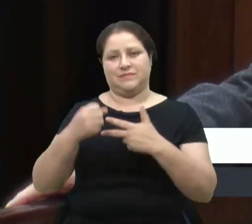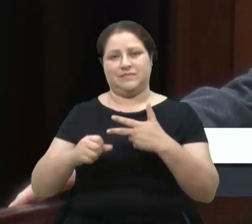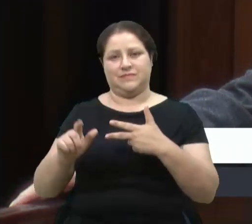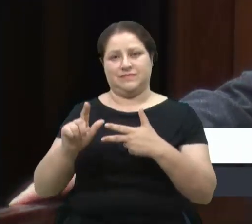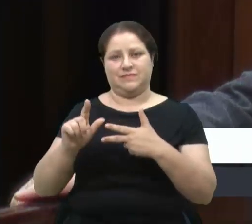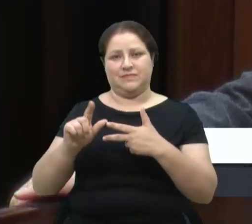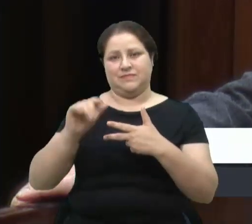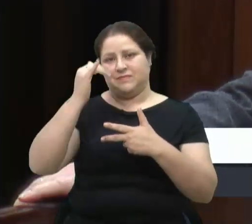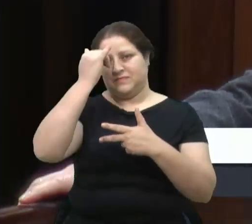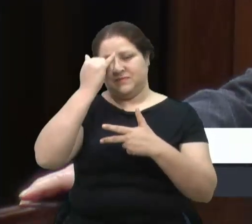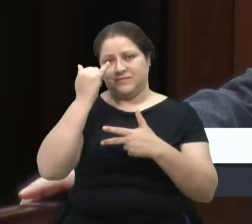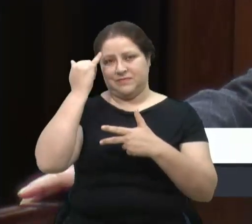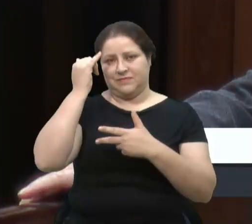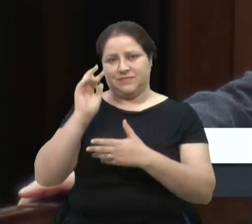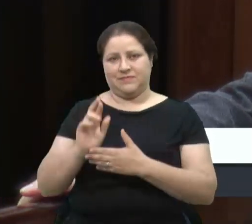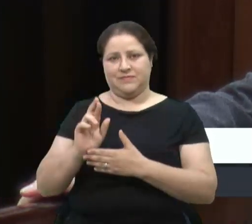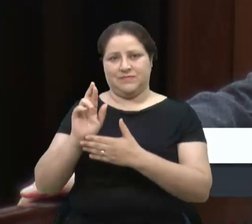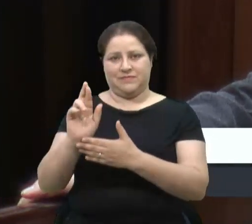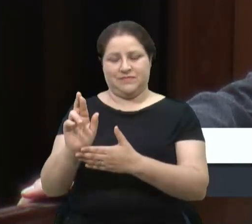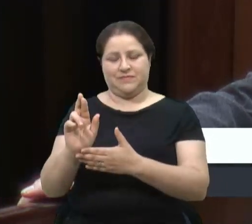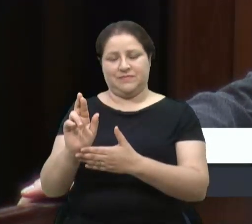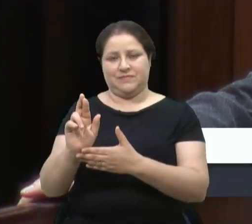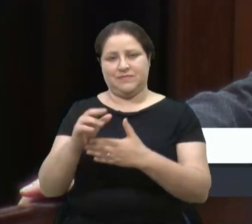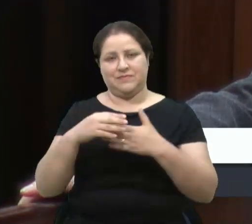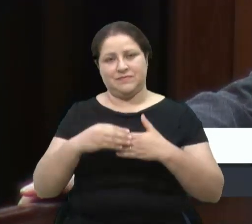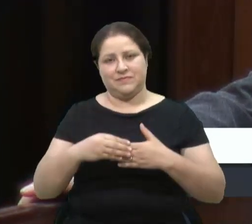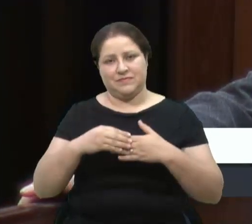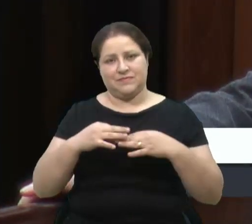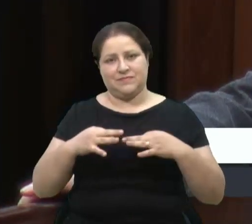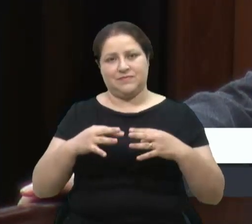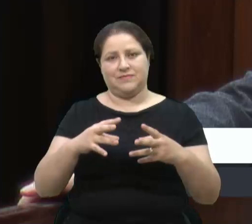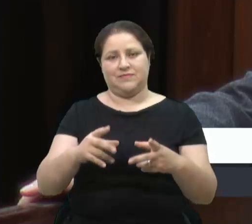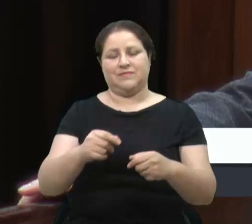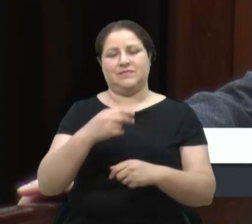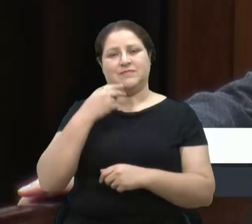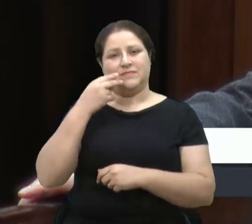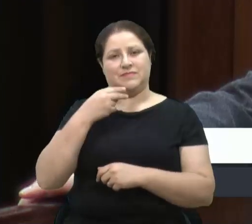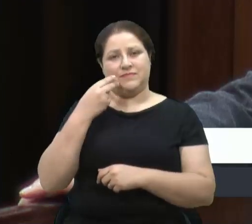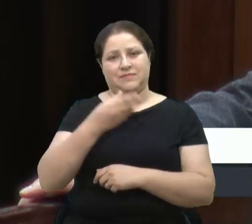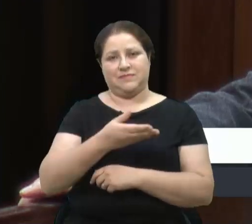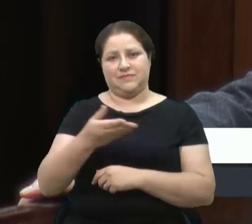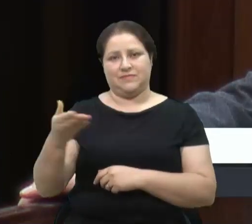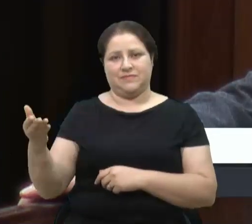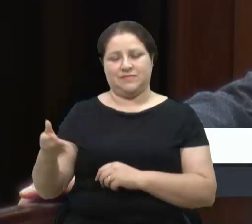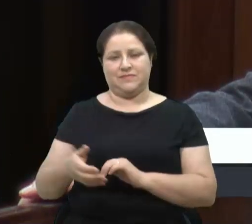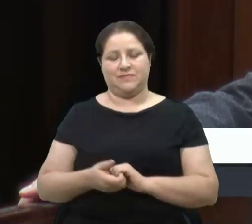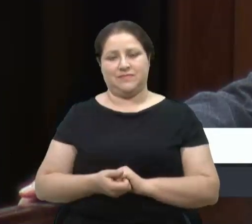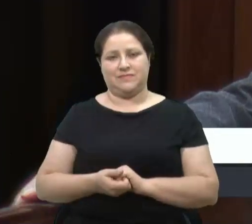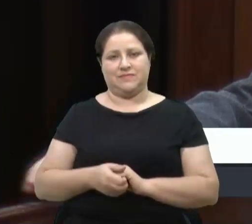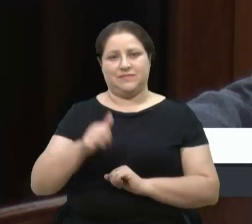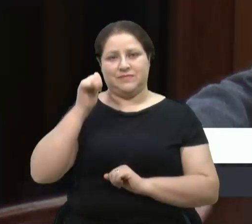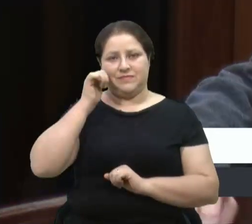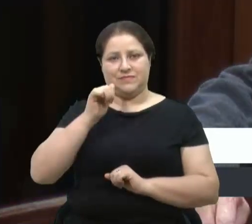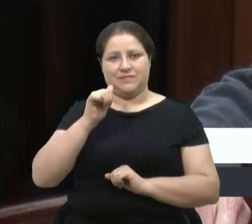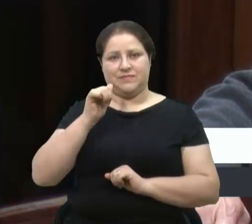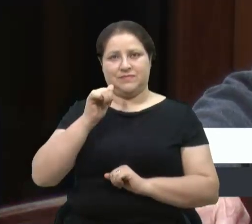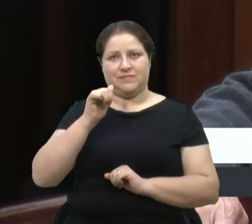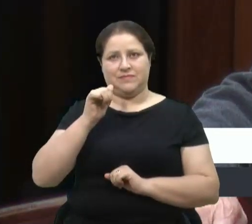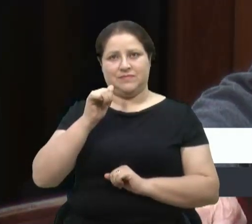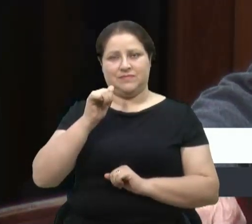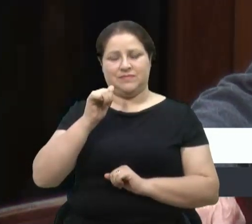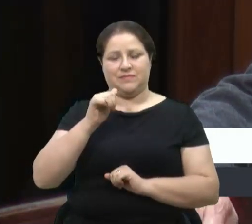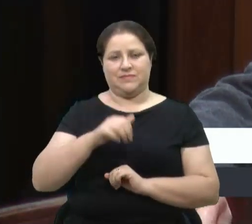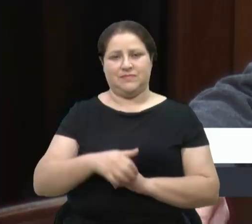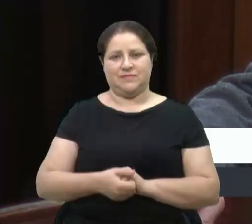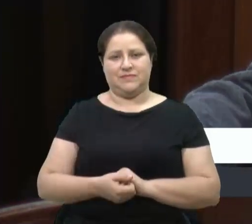Zé da Ambrósio nome dele saudade a todos os demais vereadores saudar Nossa secretária da Agricultura jodimar